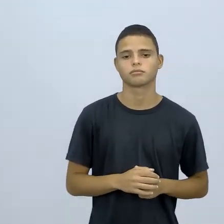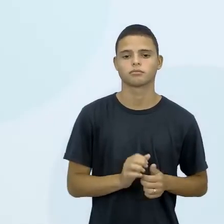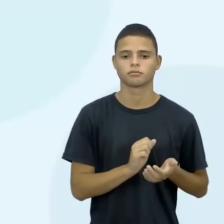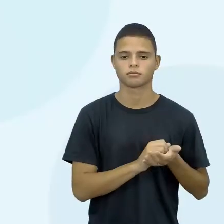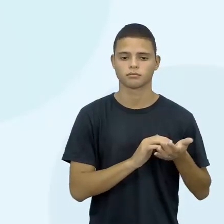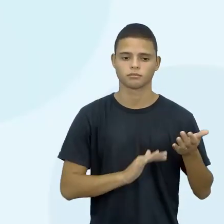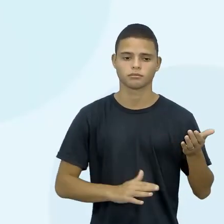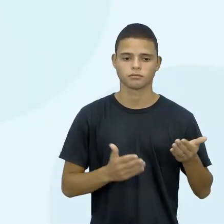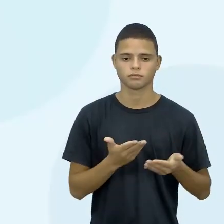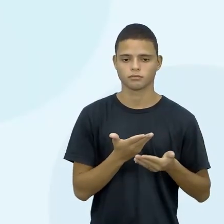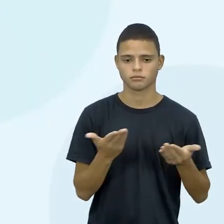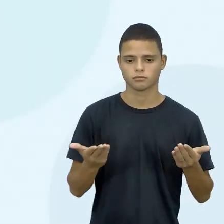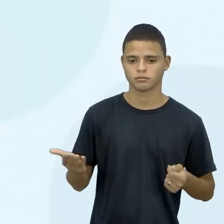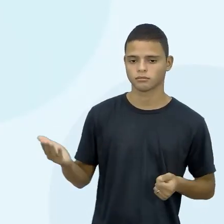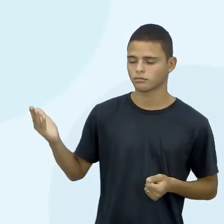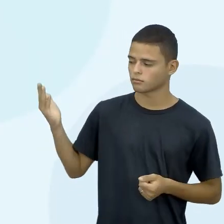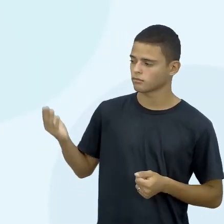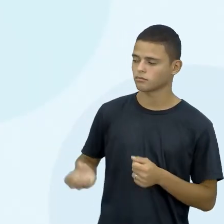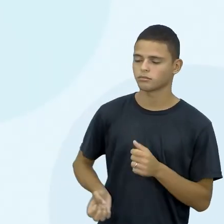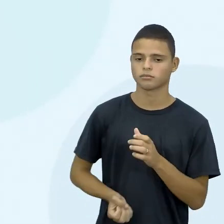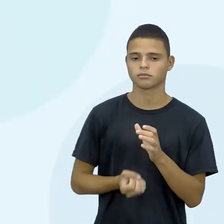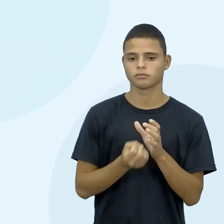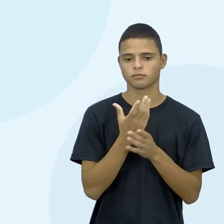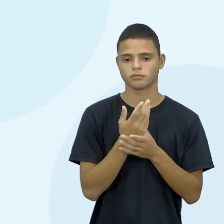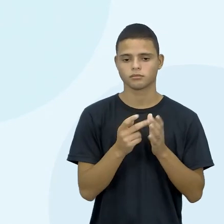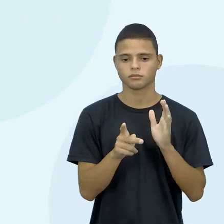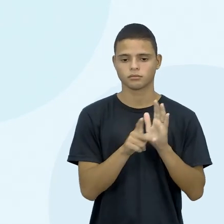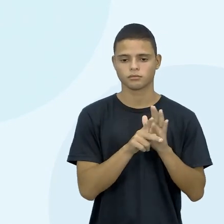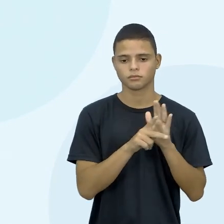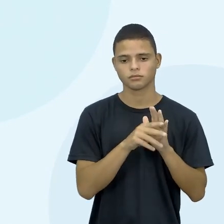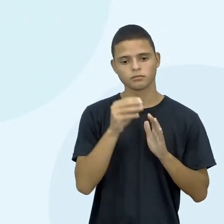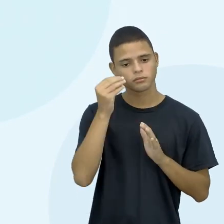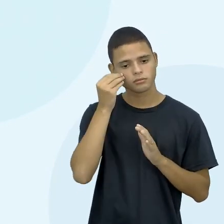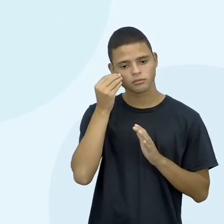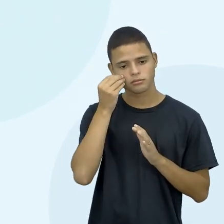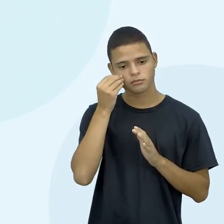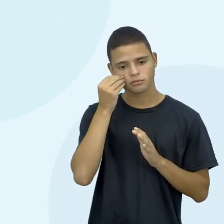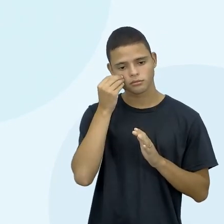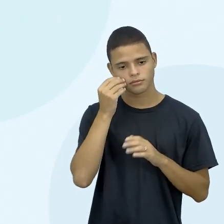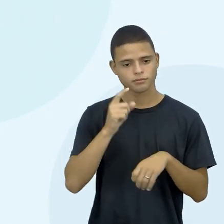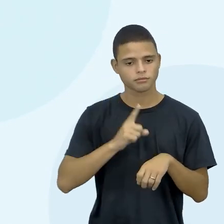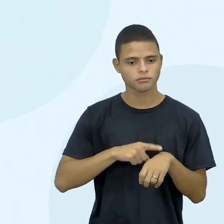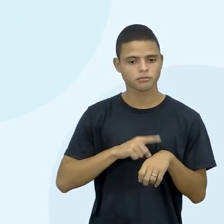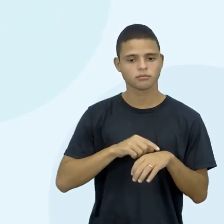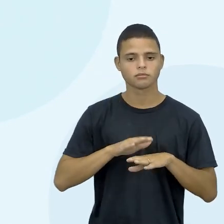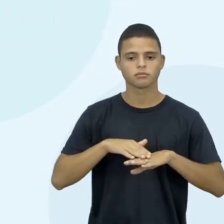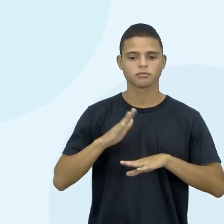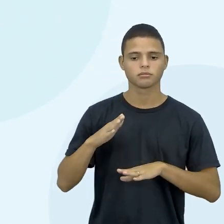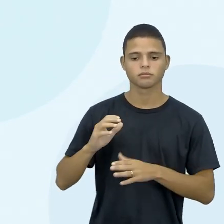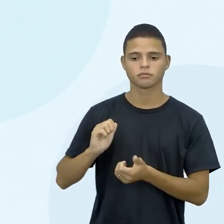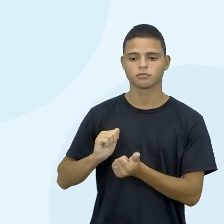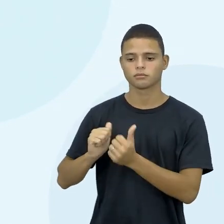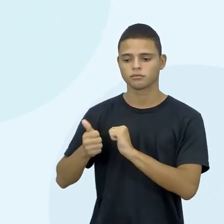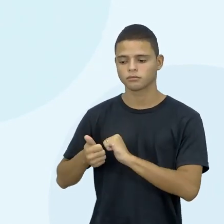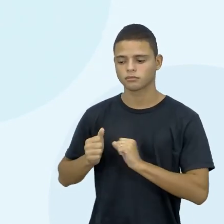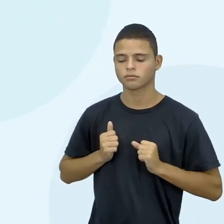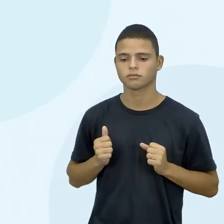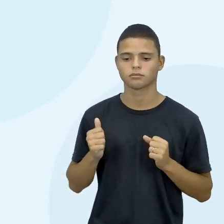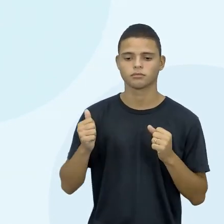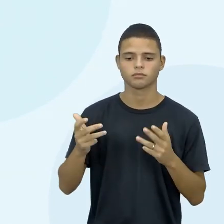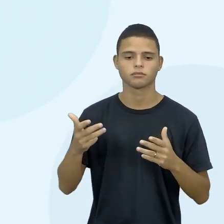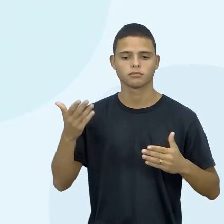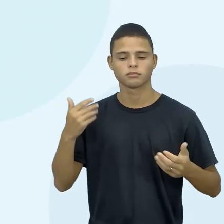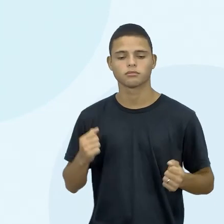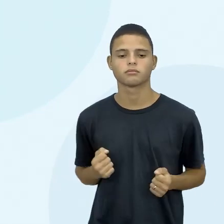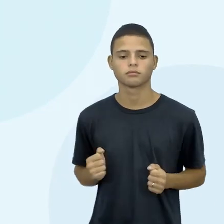vocês, estudantes, é produzir as fotos, reportagem, tentar arrumar mais tempo aí para os jogos, participar